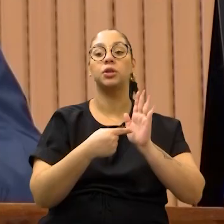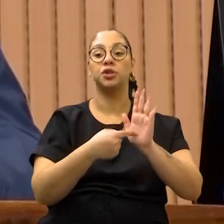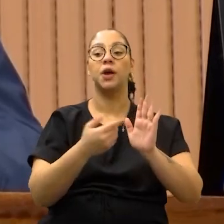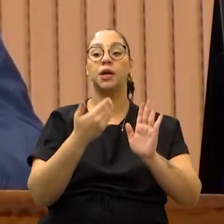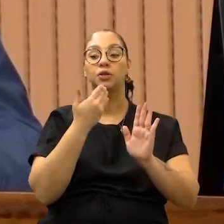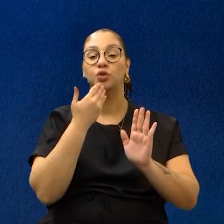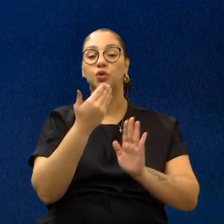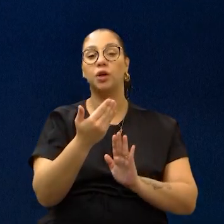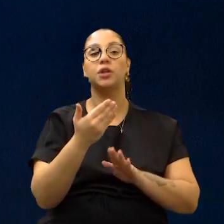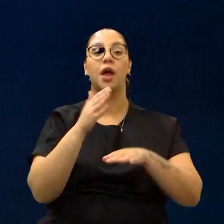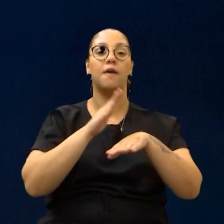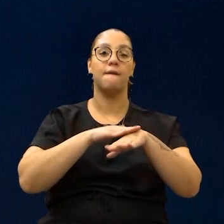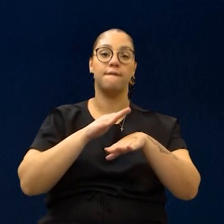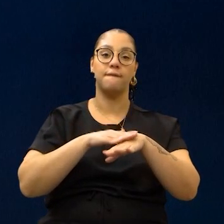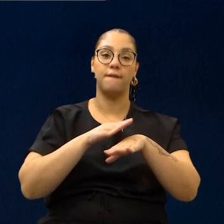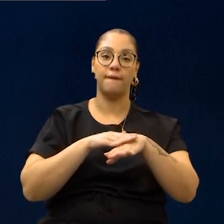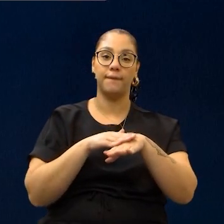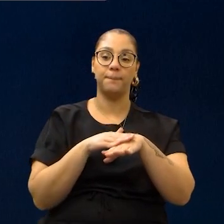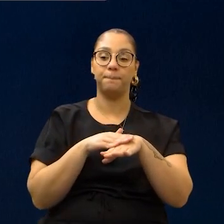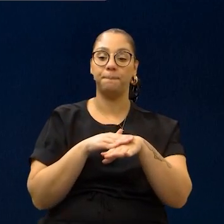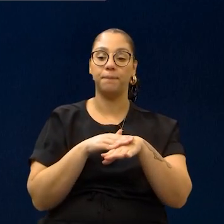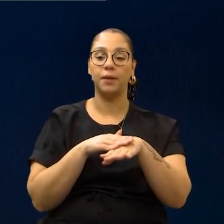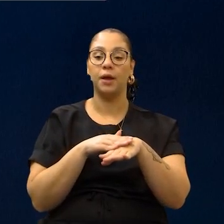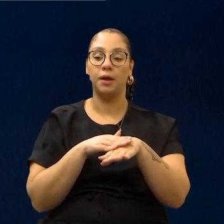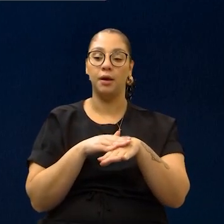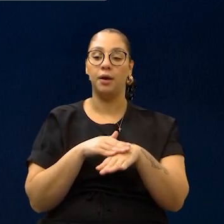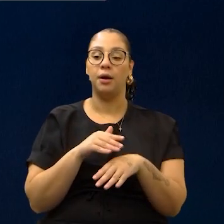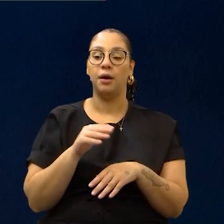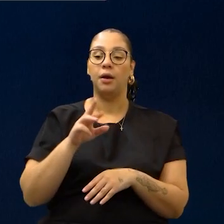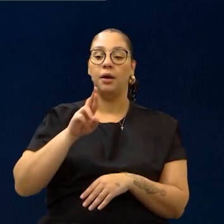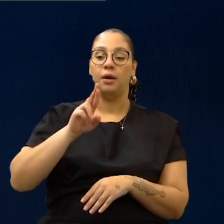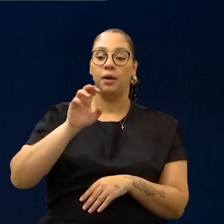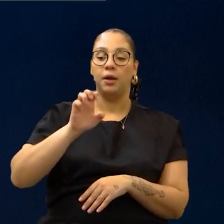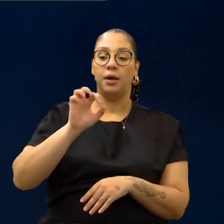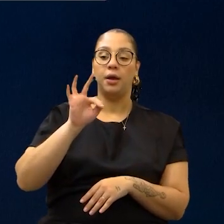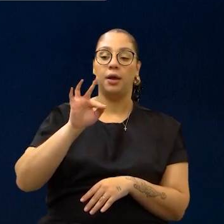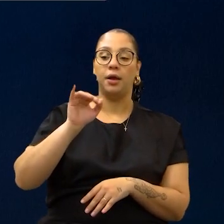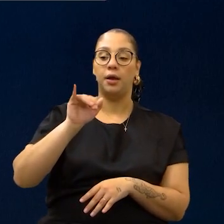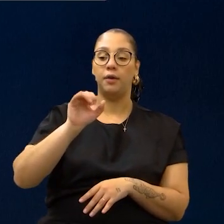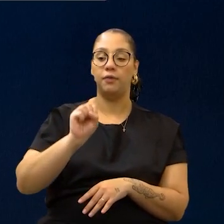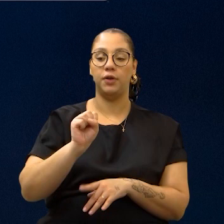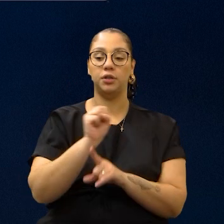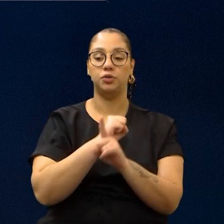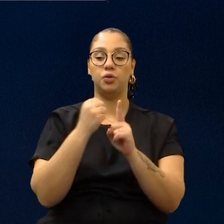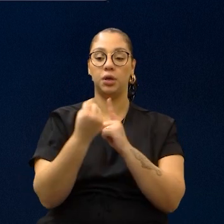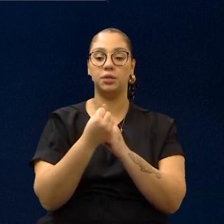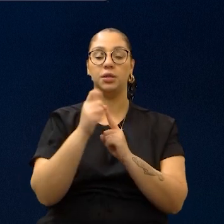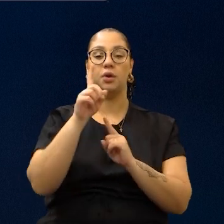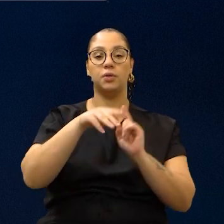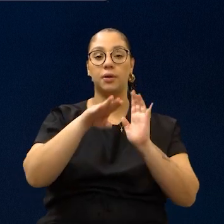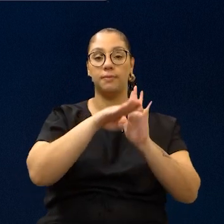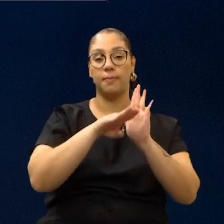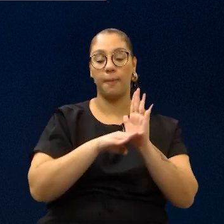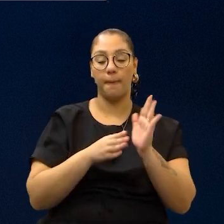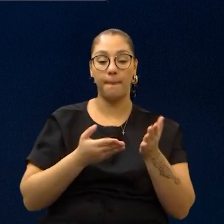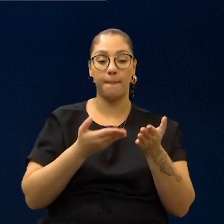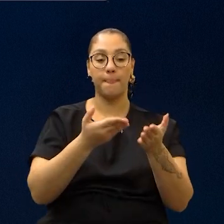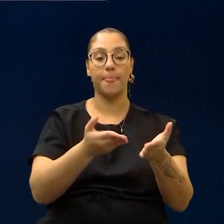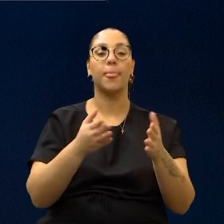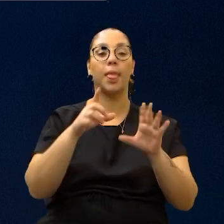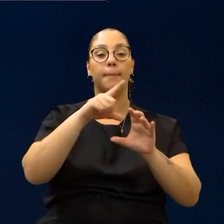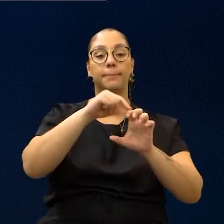de indicação, solicita a realização de Refis Social, programa de regularização fiscal